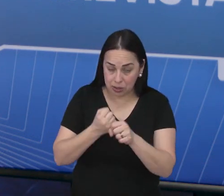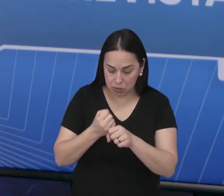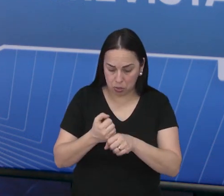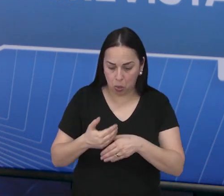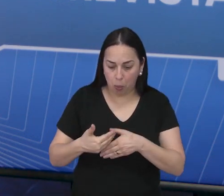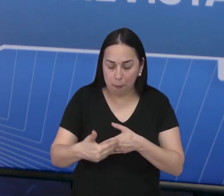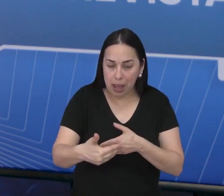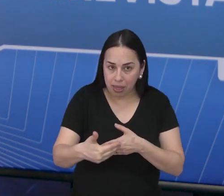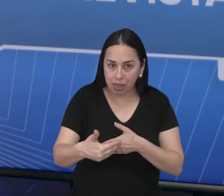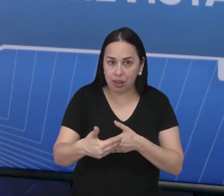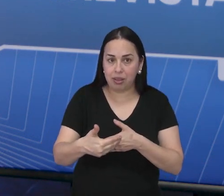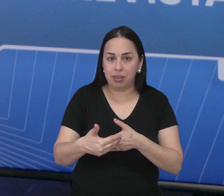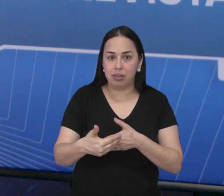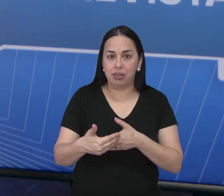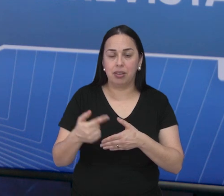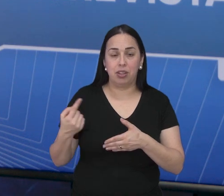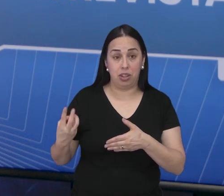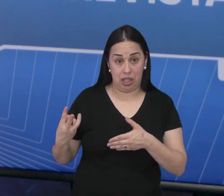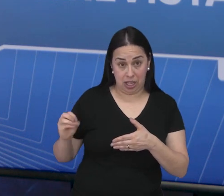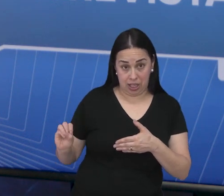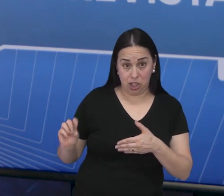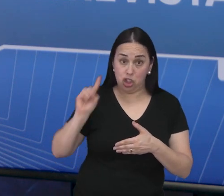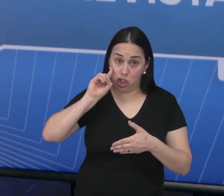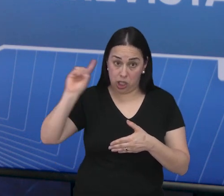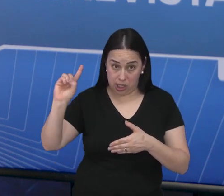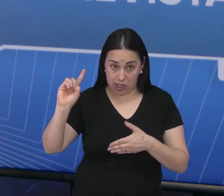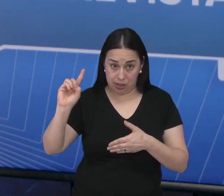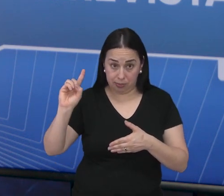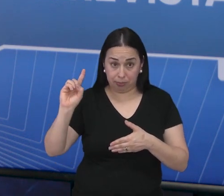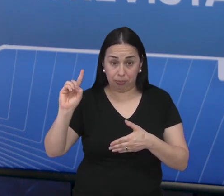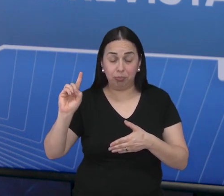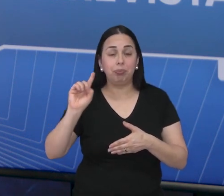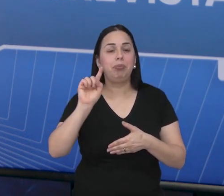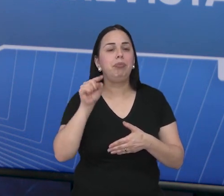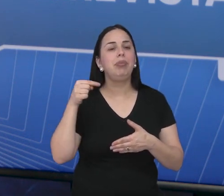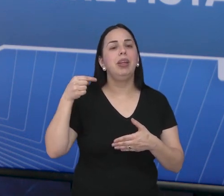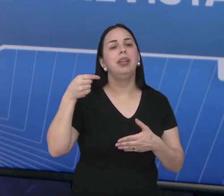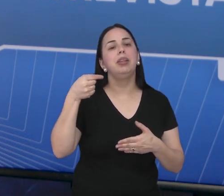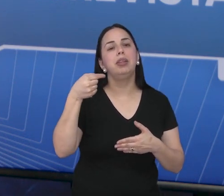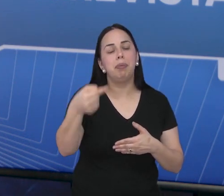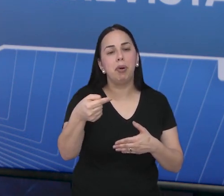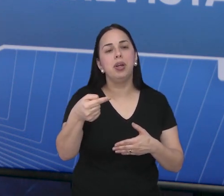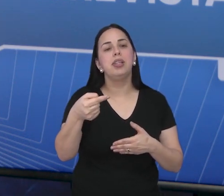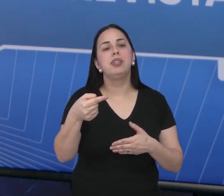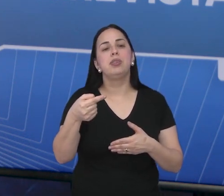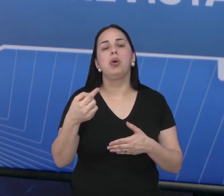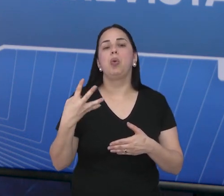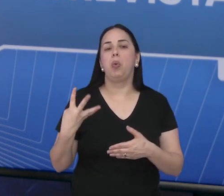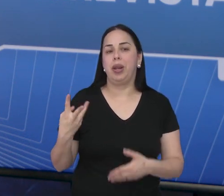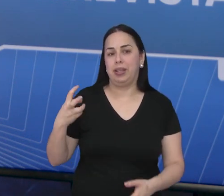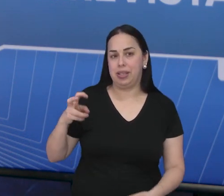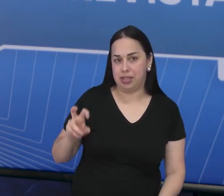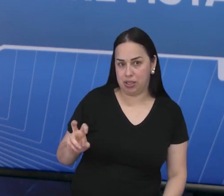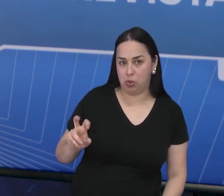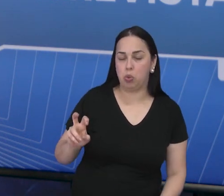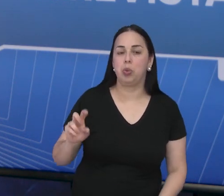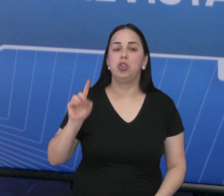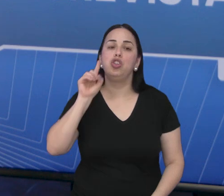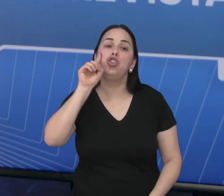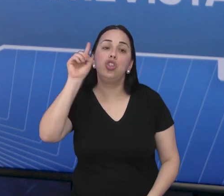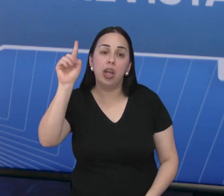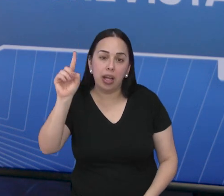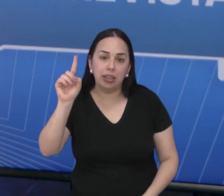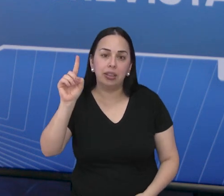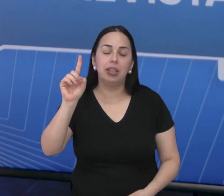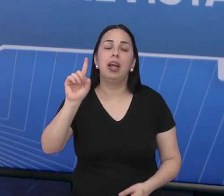a licença paternidade vai ser de até 30 dias, e a partir de então, no próximo ano, 45 dias, e a